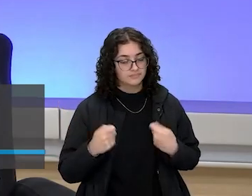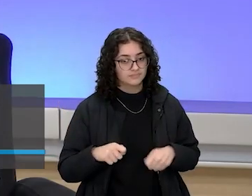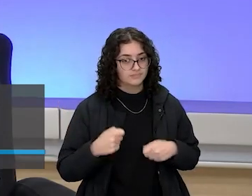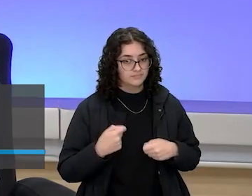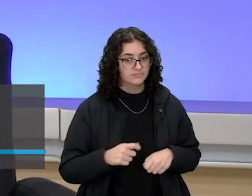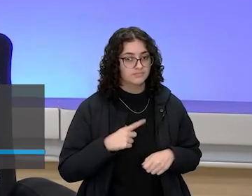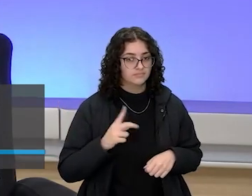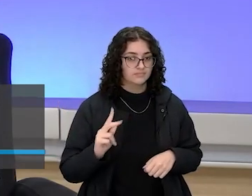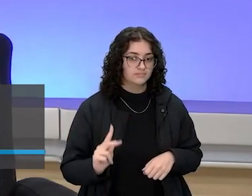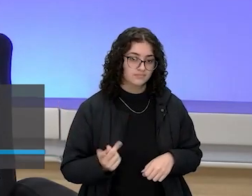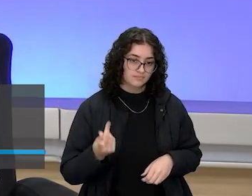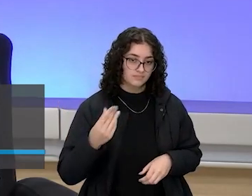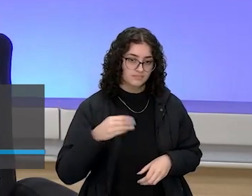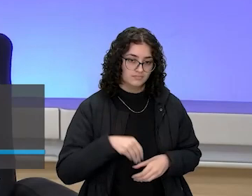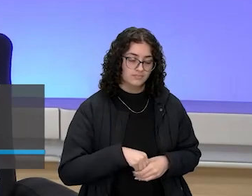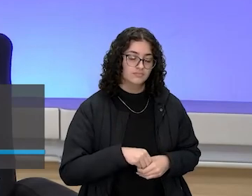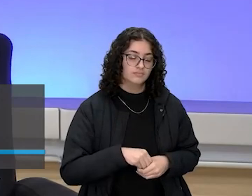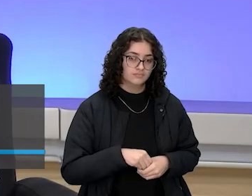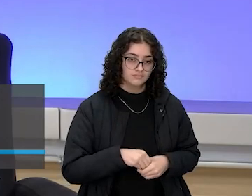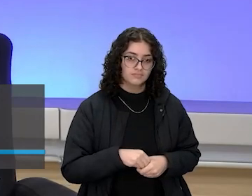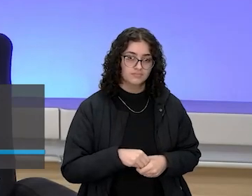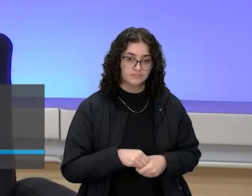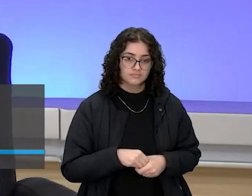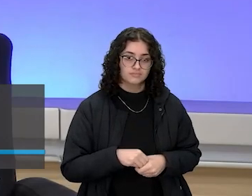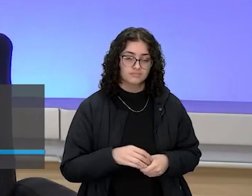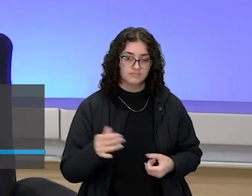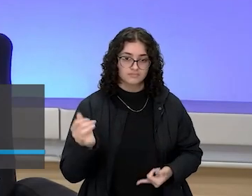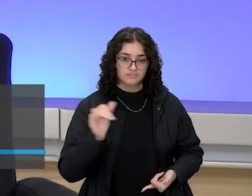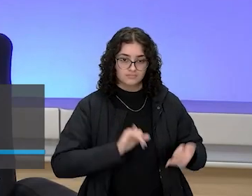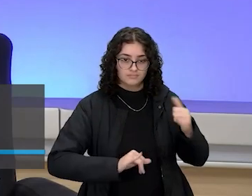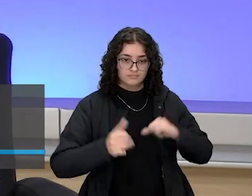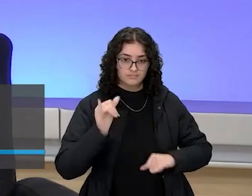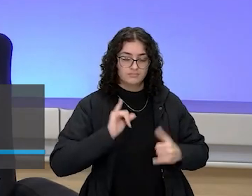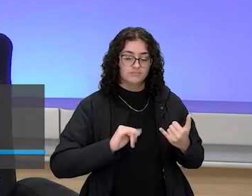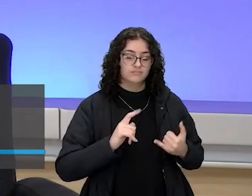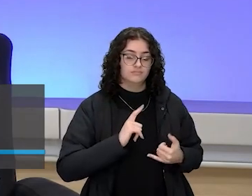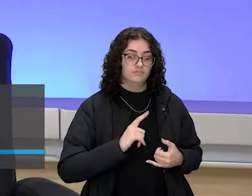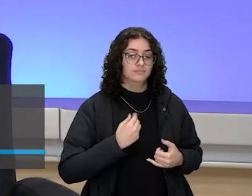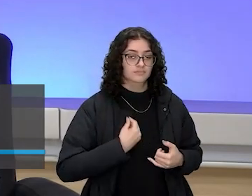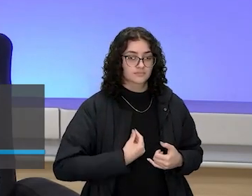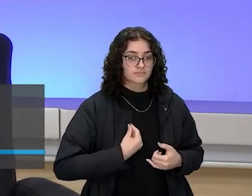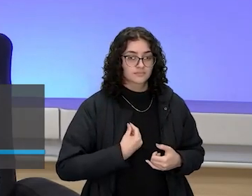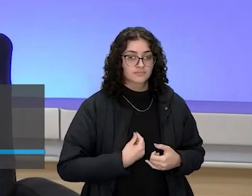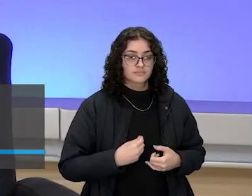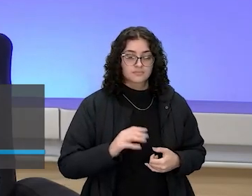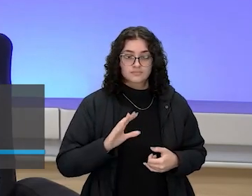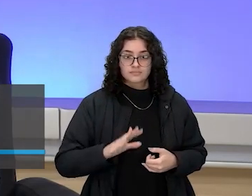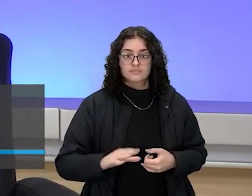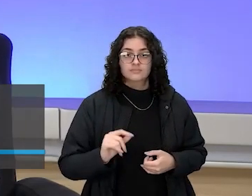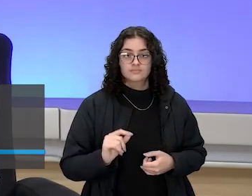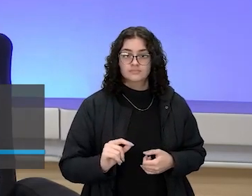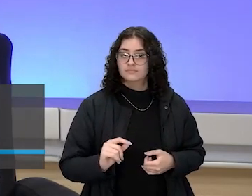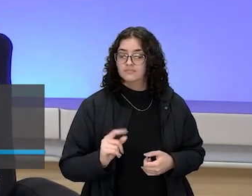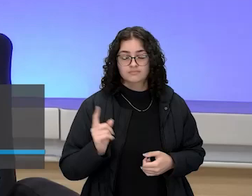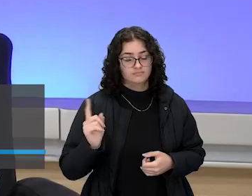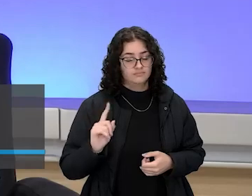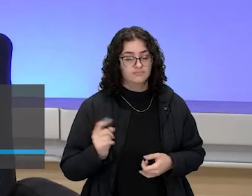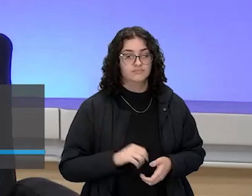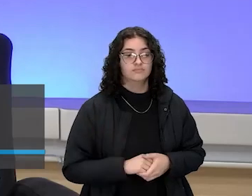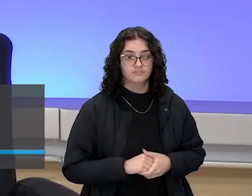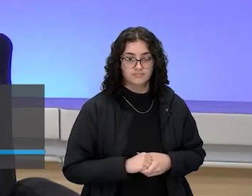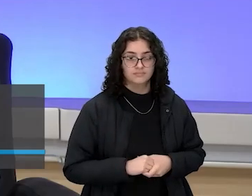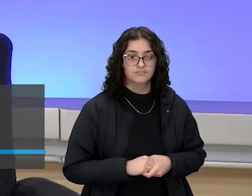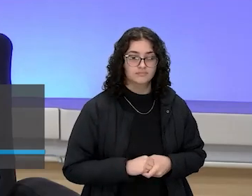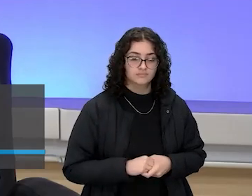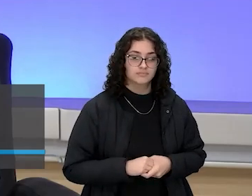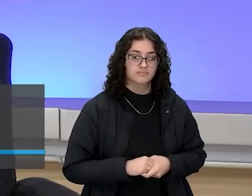ter hidrogênio envolvido aí nas fórmulas químicas presentes, tá? Já para Lewis, não.